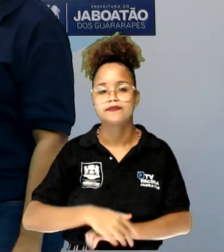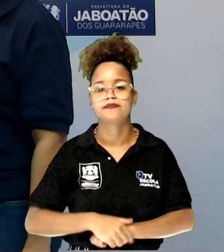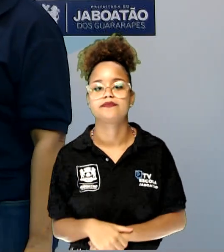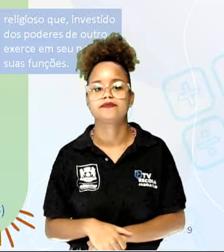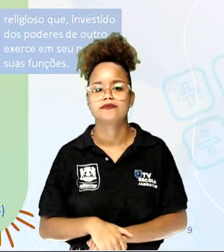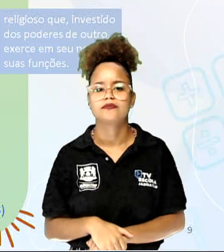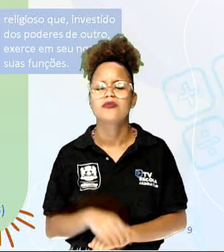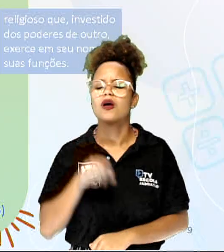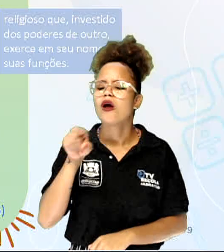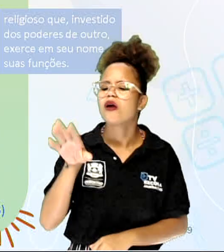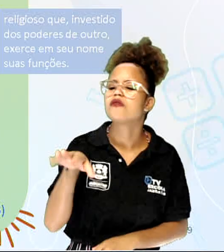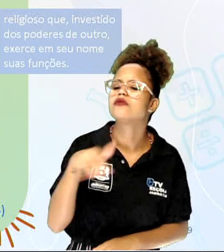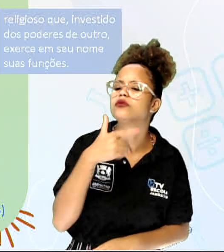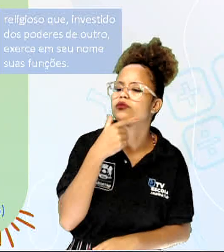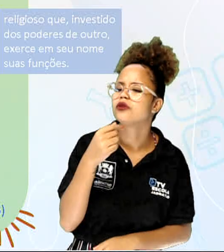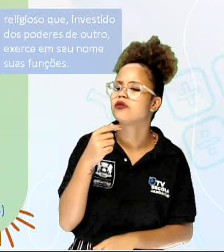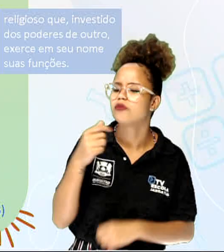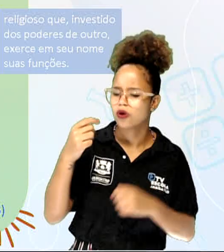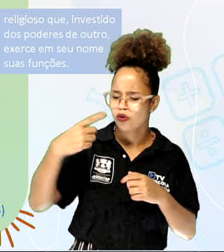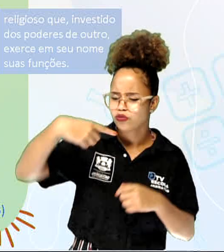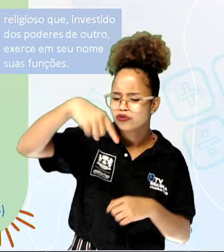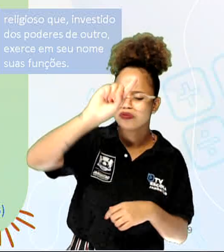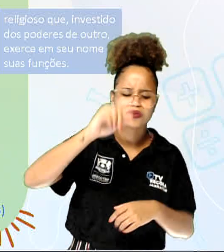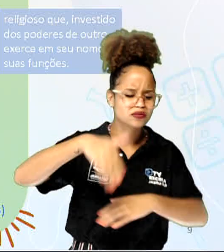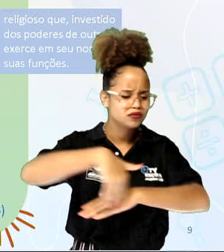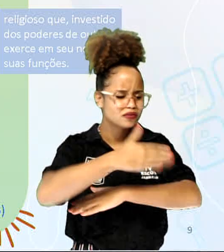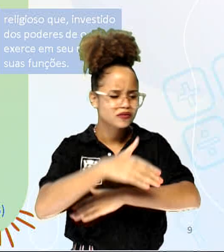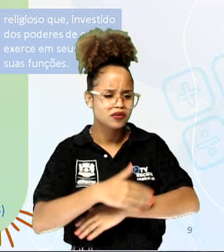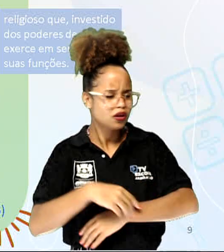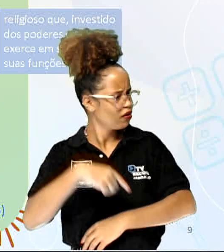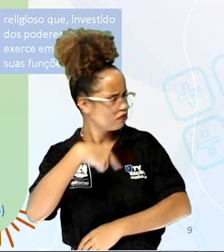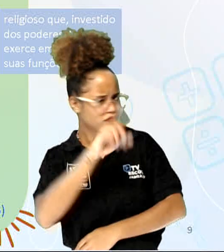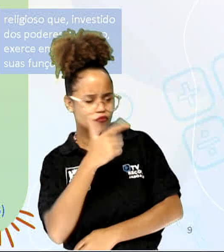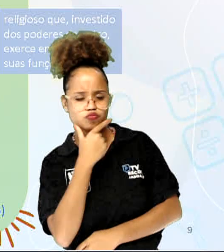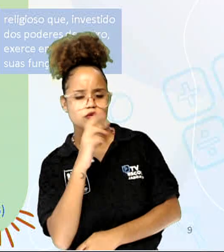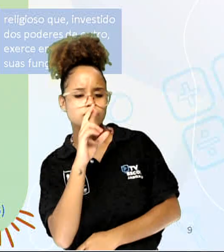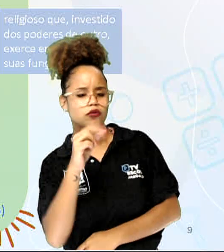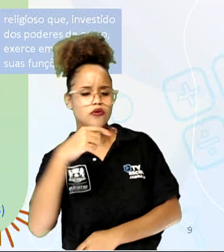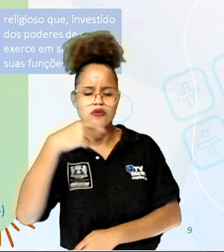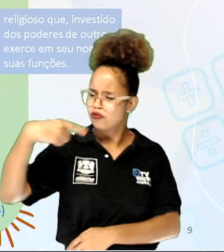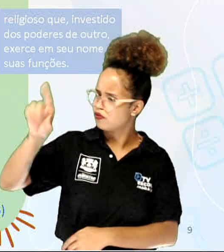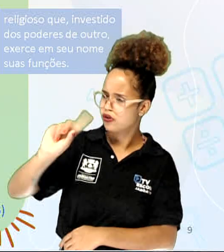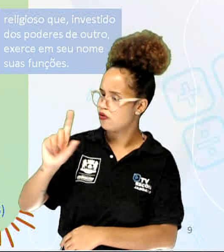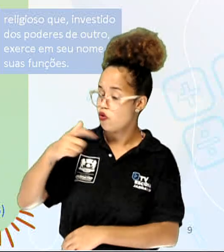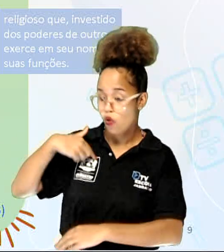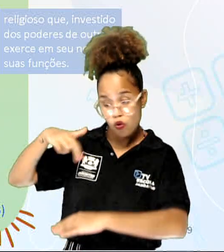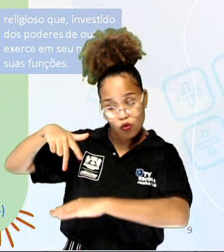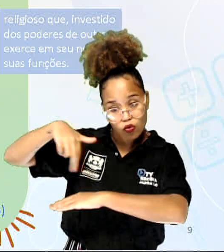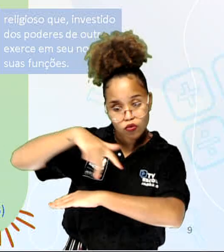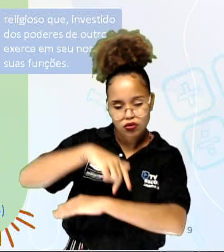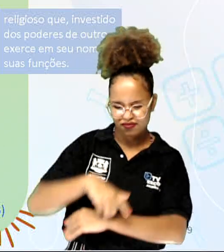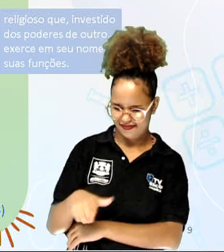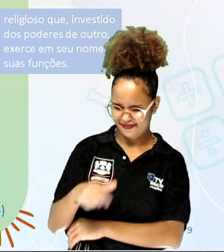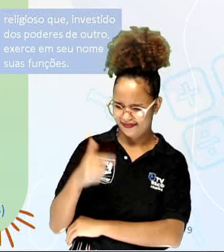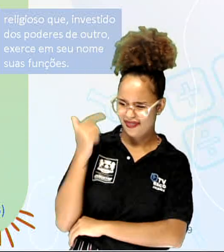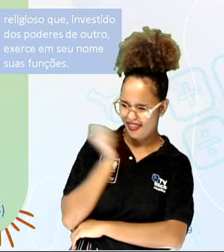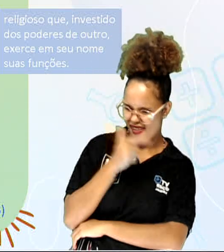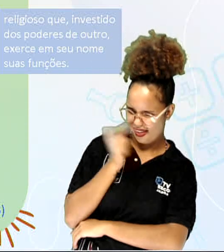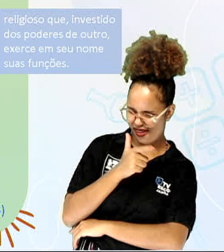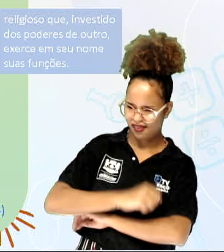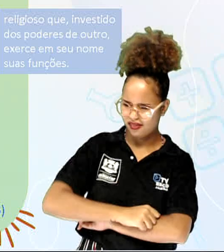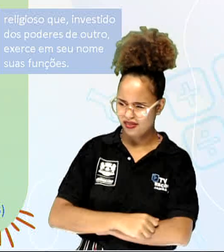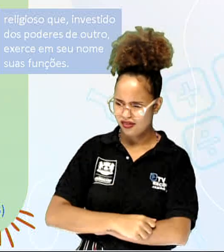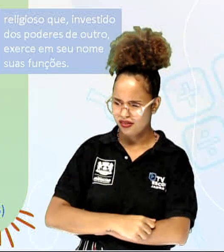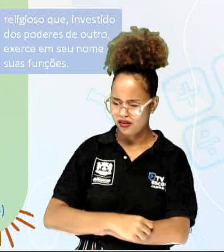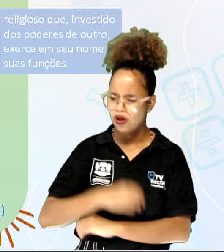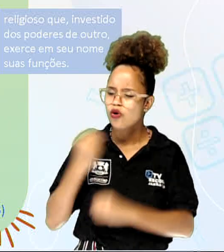aí, menino, para onde vai essa estrada? Ela não vai, não. Nós é que vamos nela. Engraçadinho de uma figa. Como